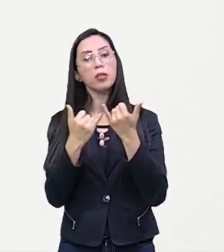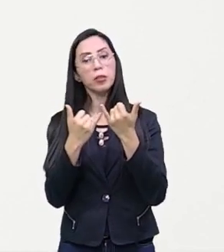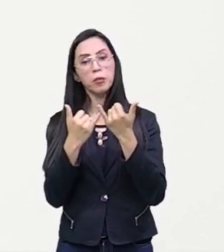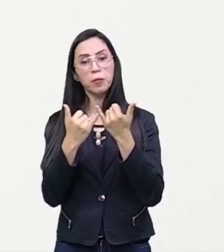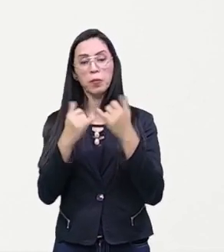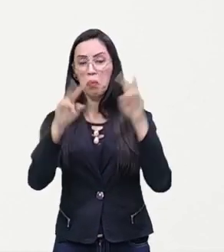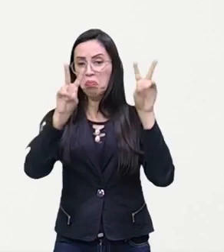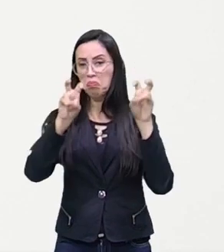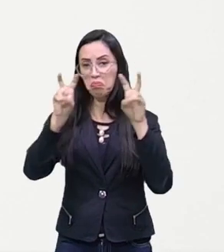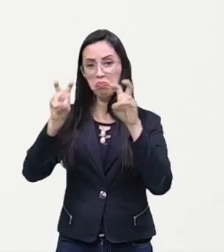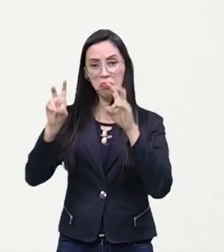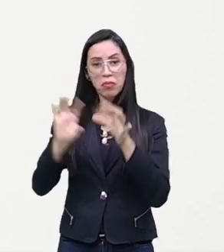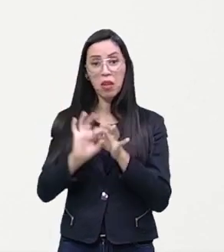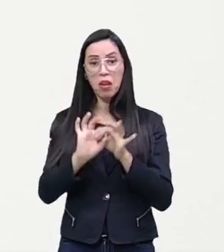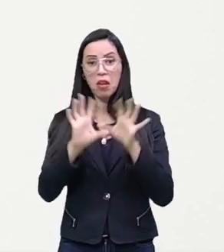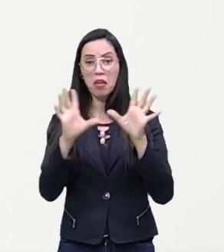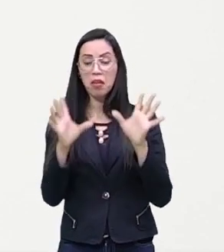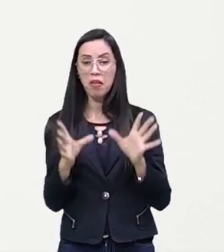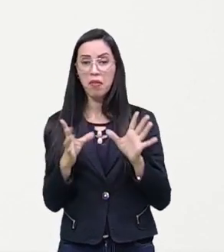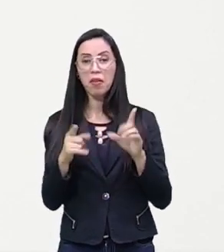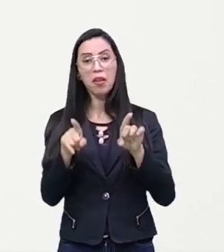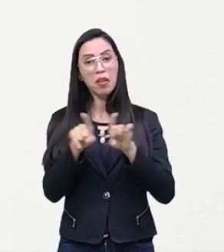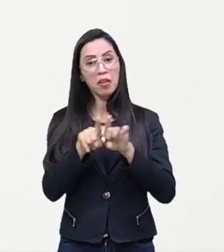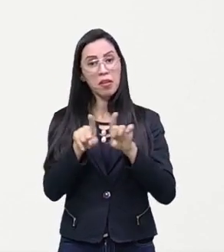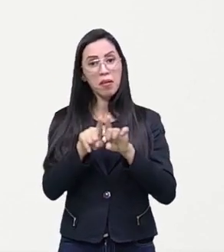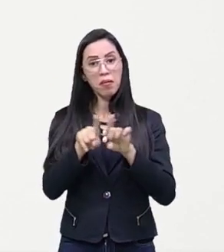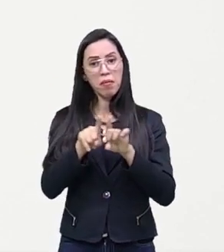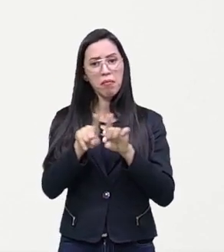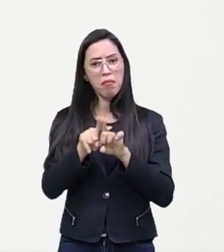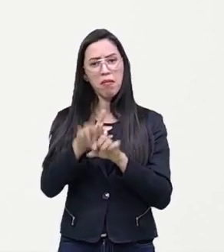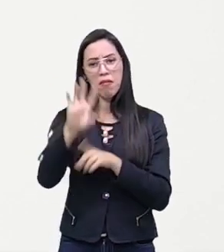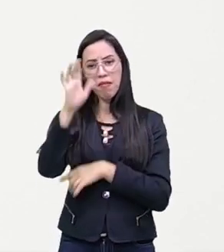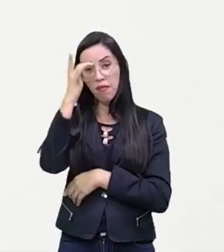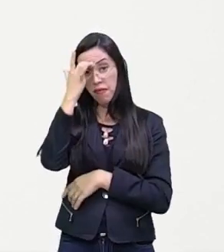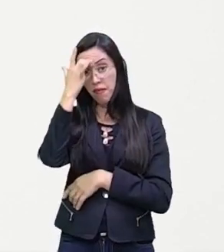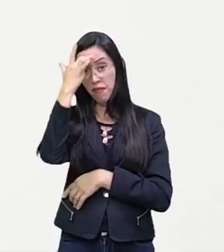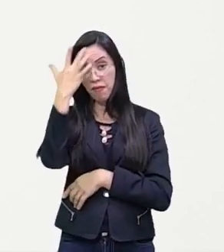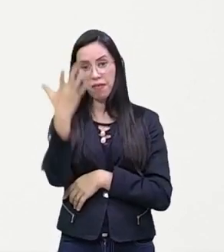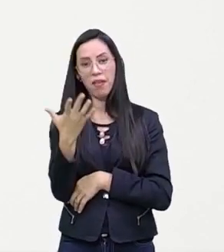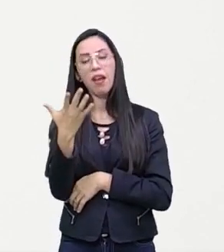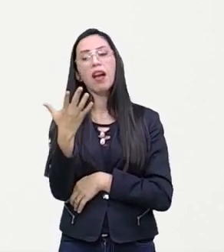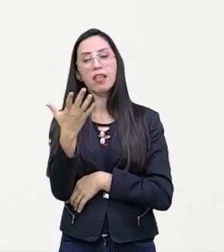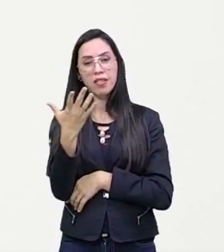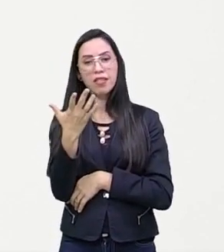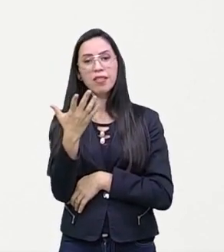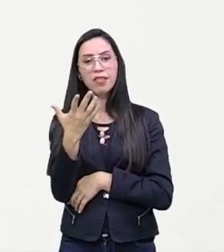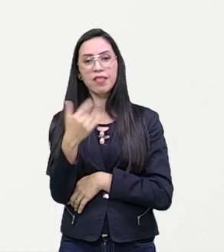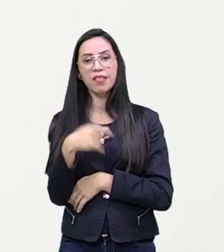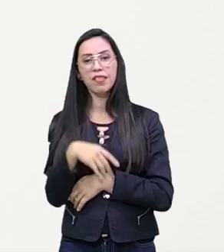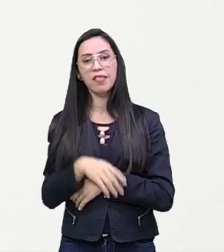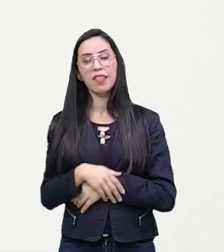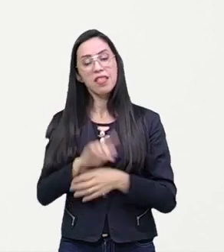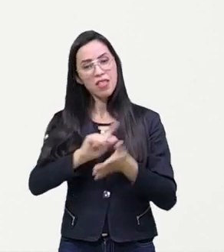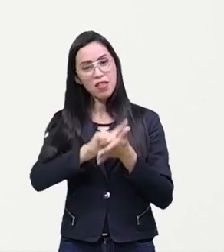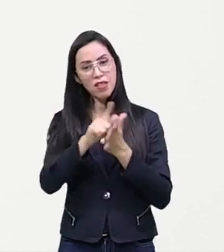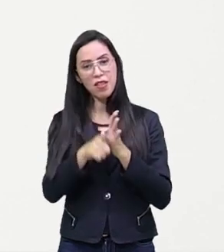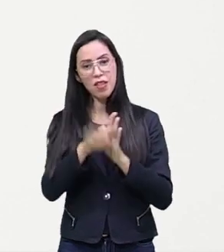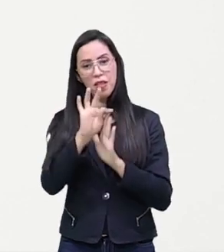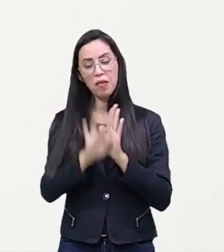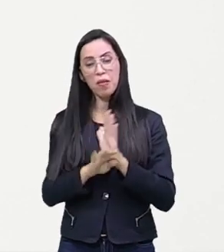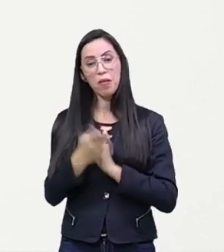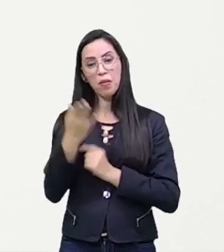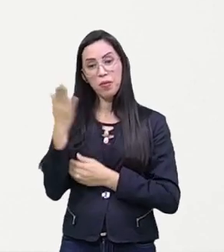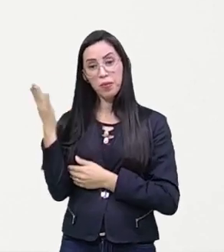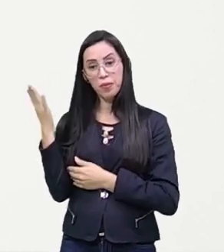mensagem. A praticidade é uma grande vantagem deste gênero textual. Gente,